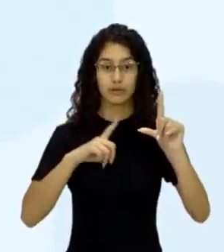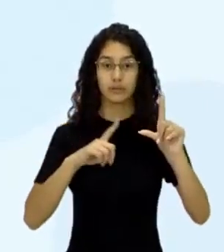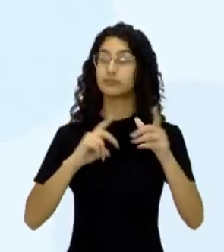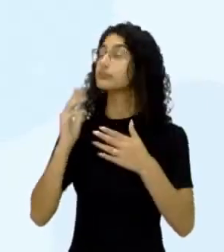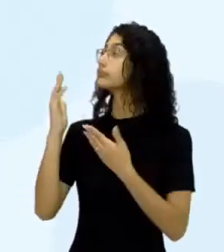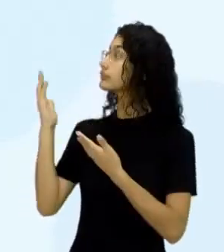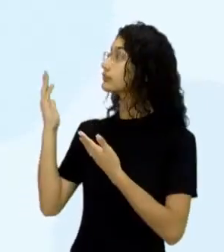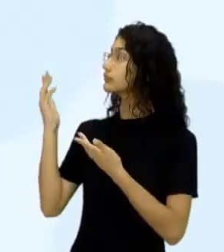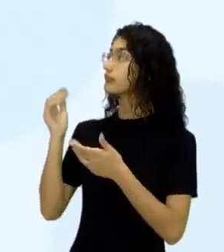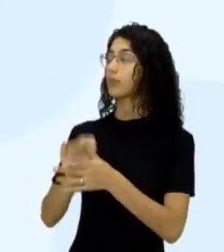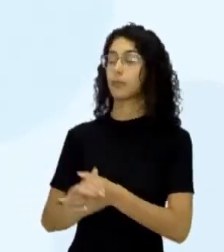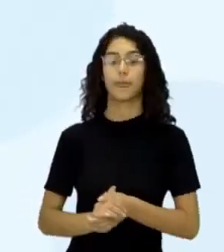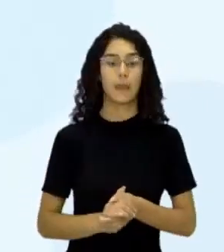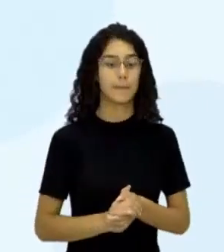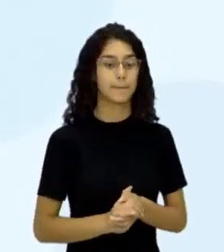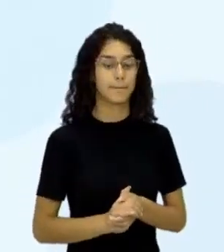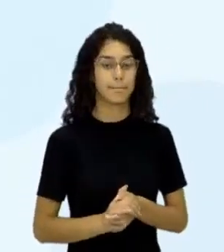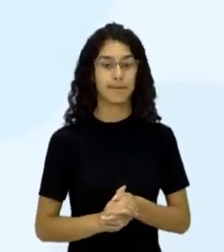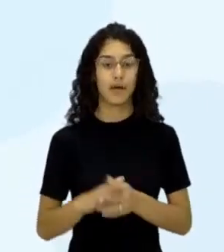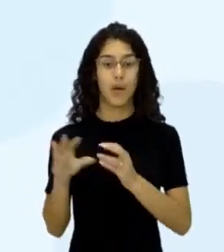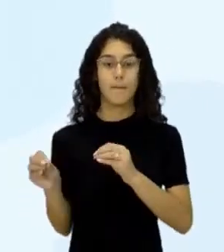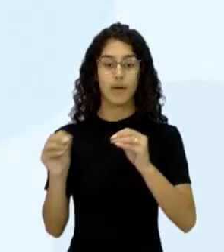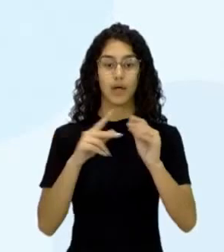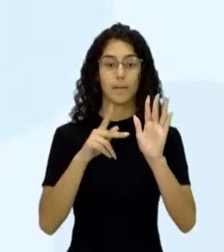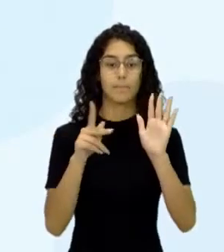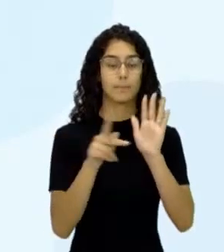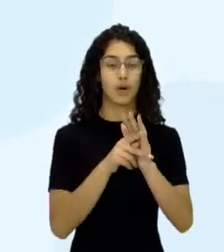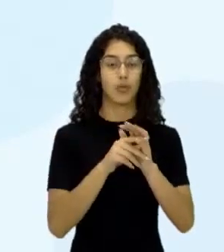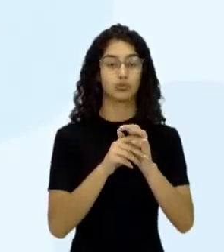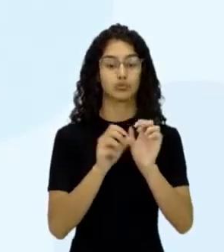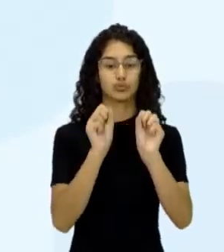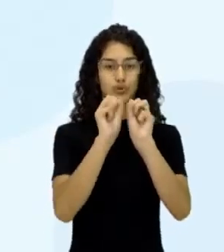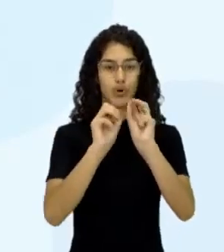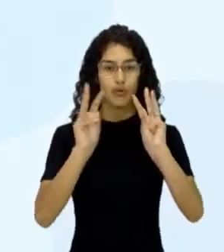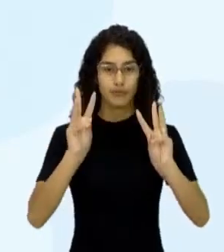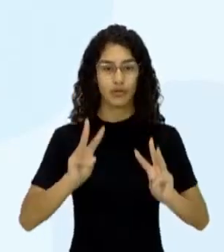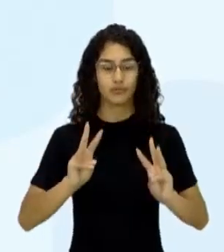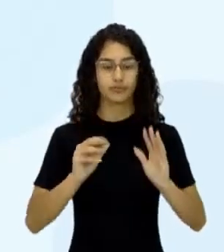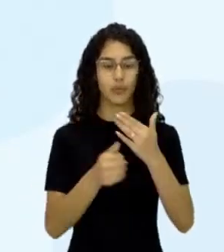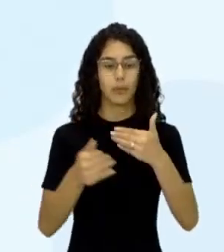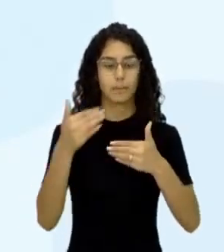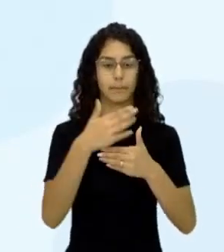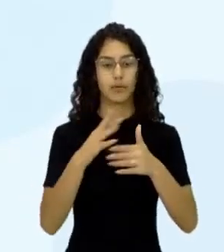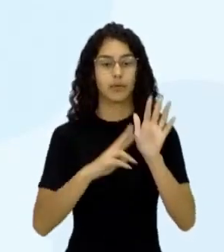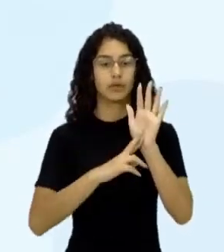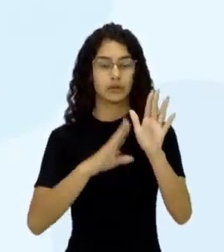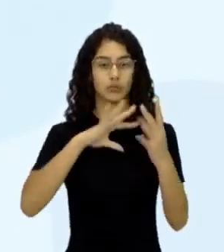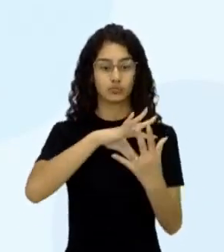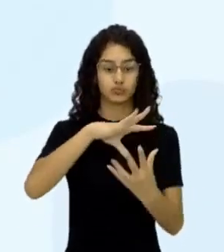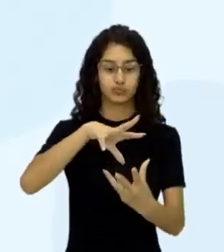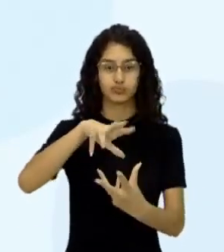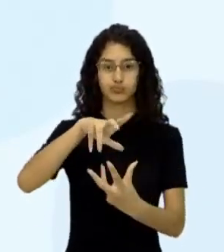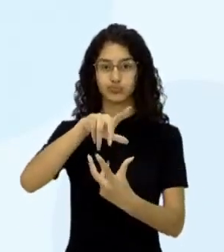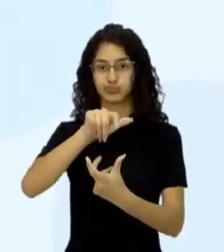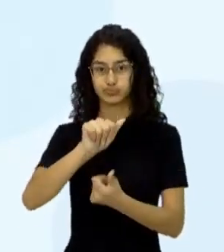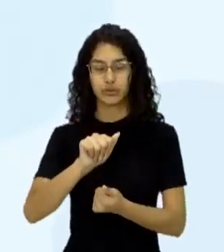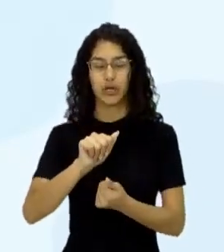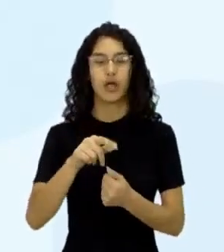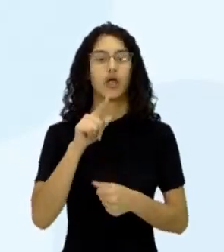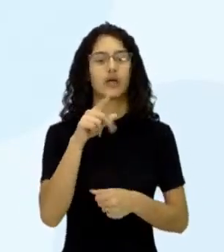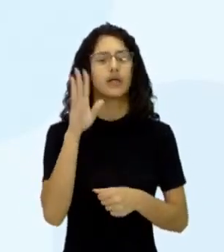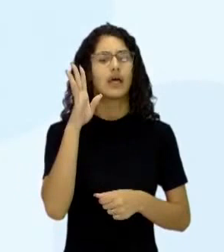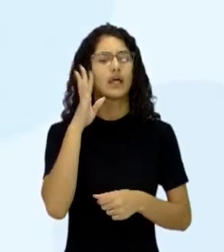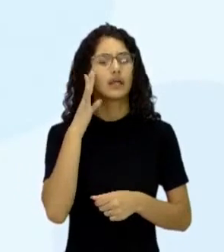que eu copiei direto do próprio software aí do PowerPoint, a representação do planeta Terra, né? E